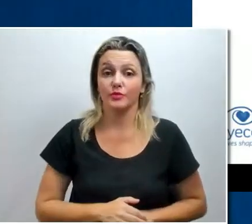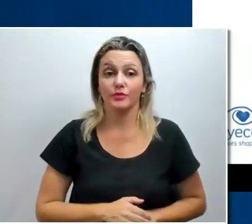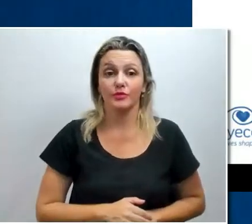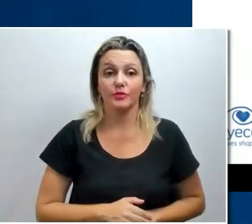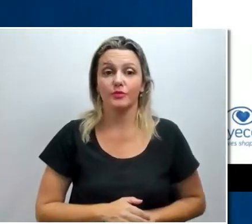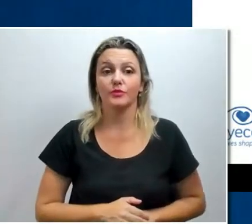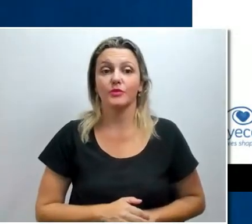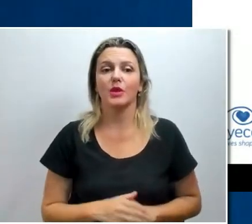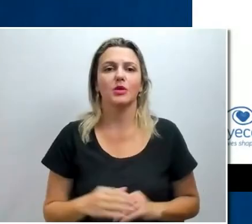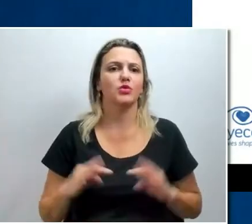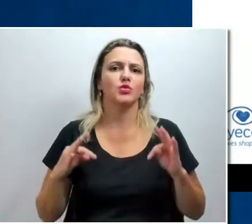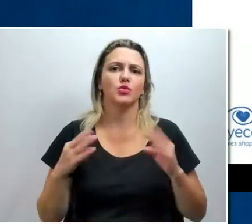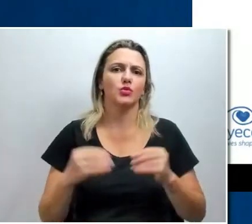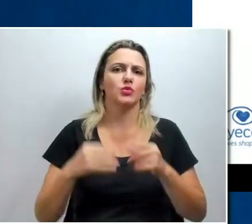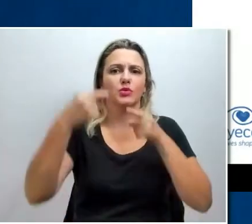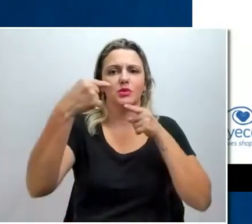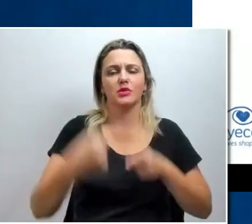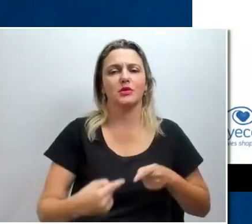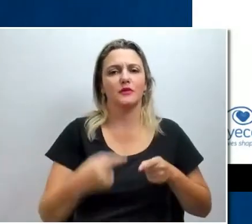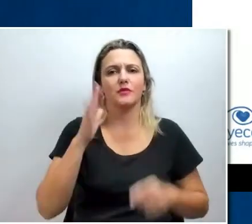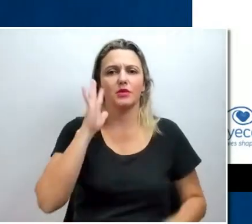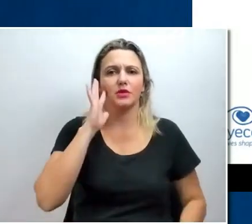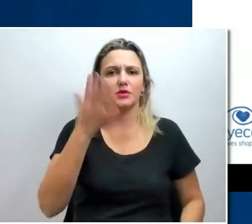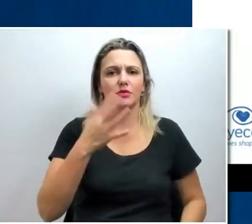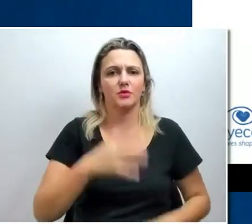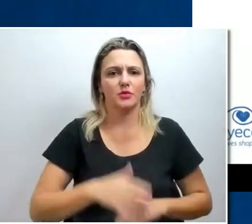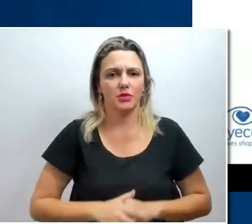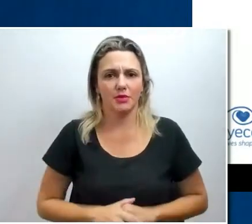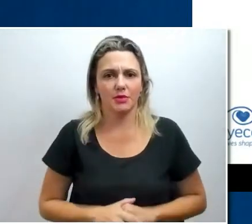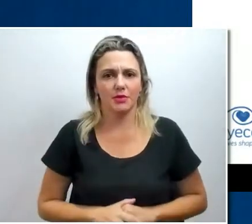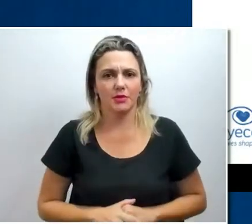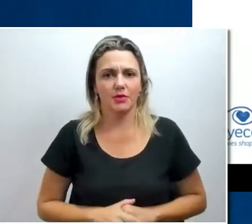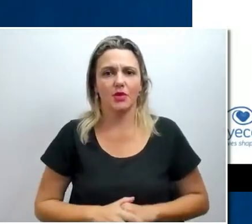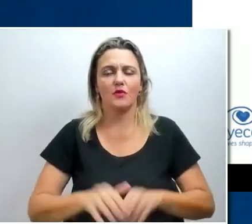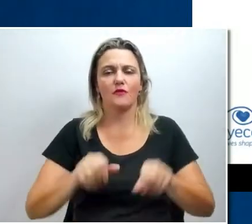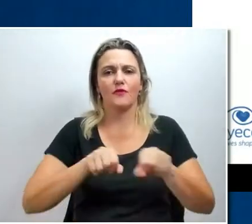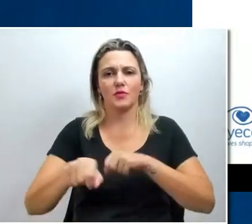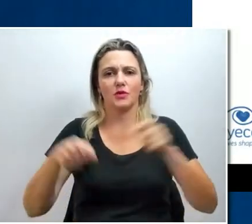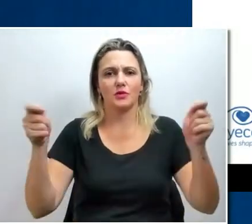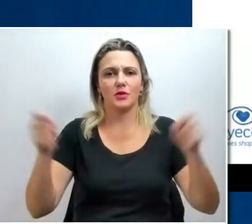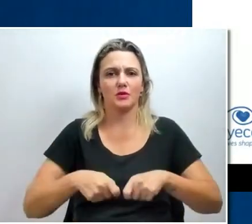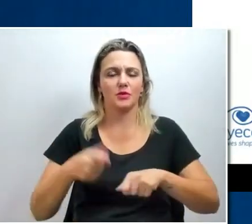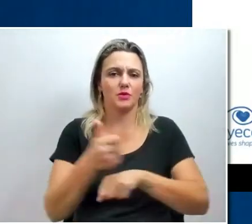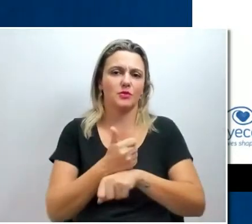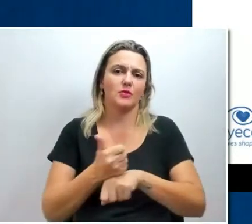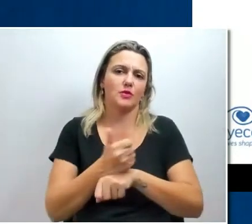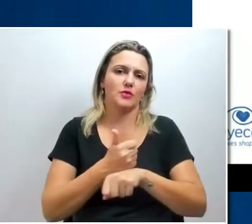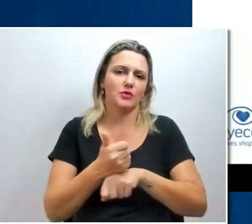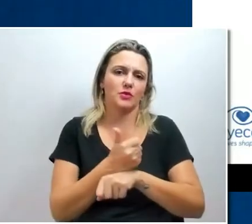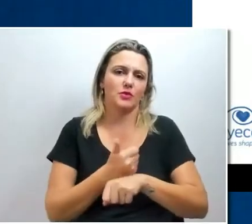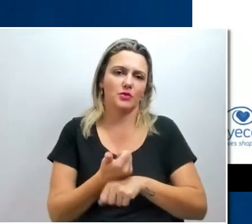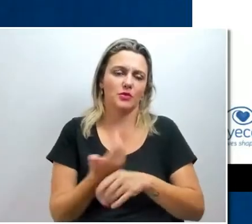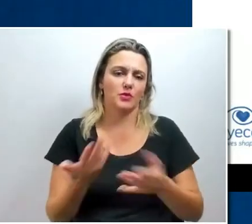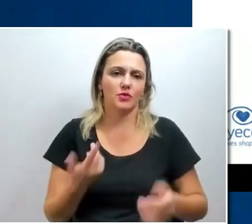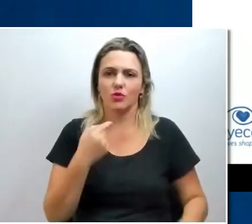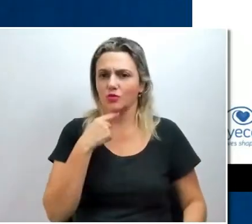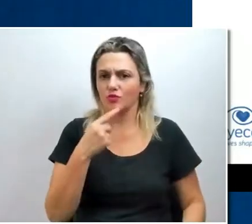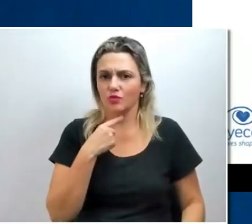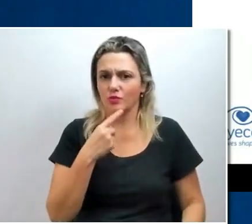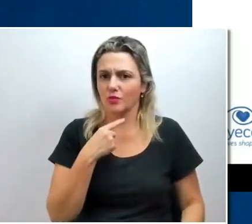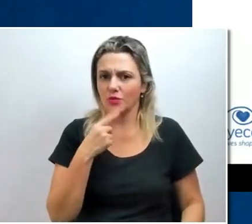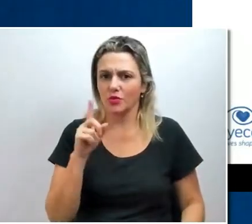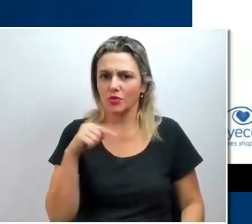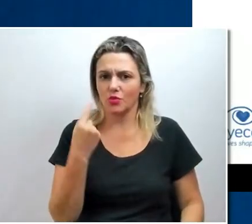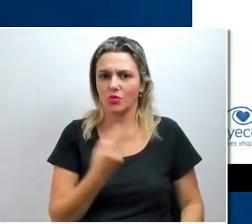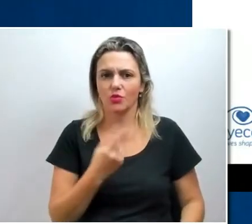desafios serão resolvidos? Formação e capacitação de profissionais. porque de nada adianta nós começarmos